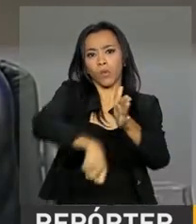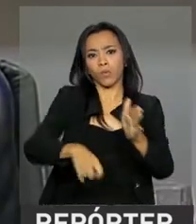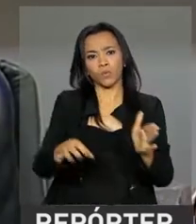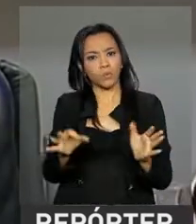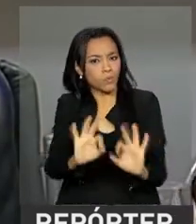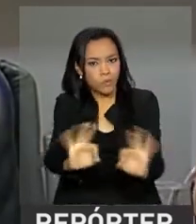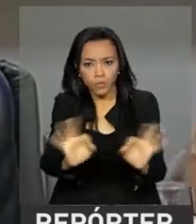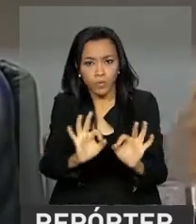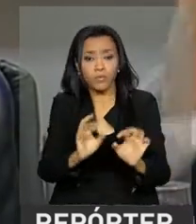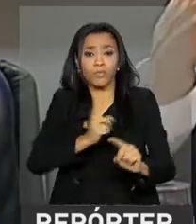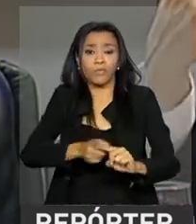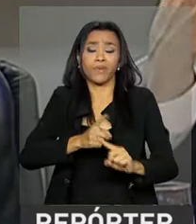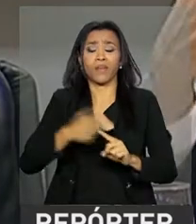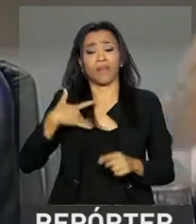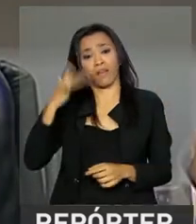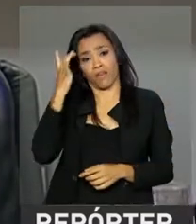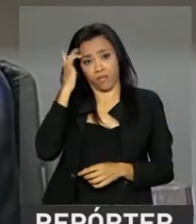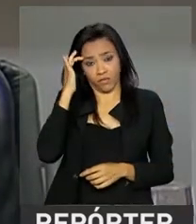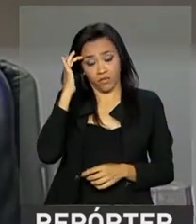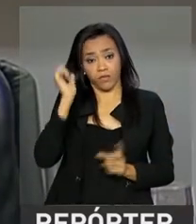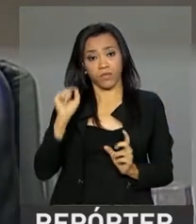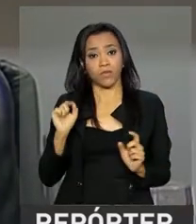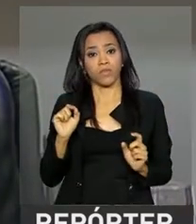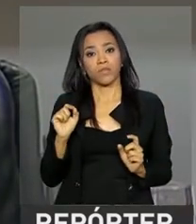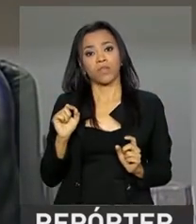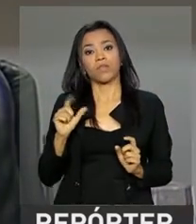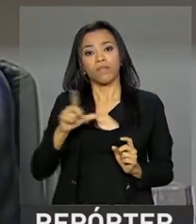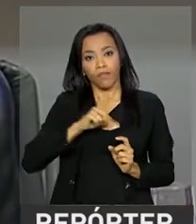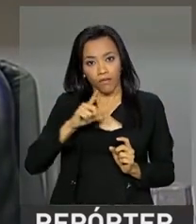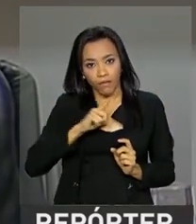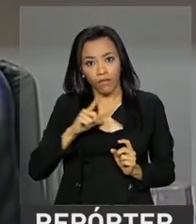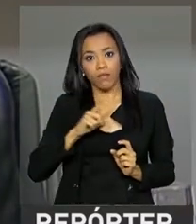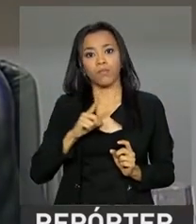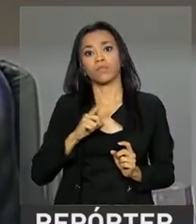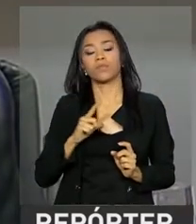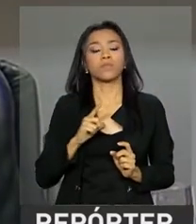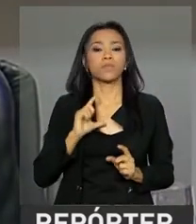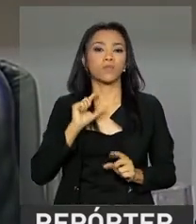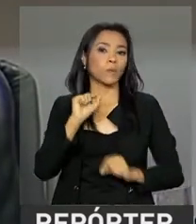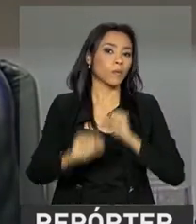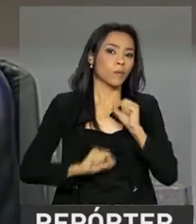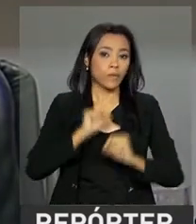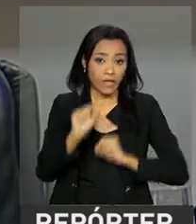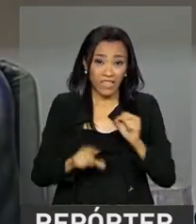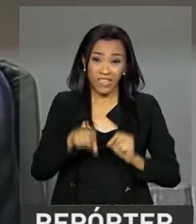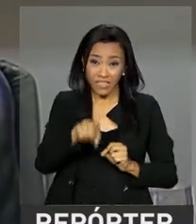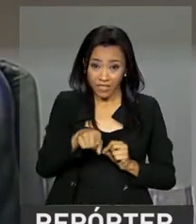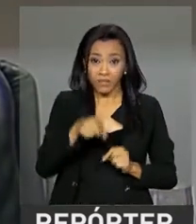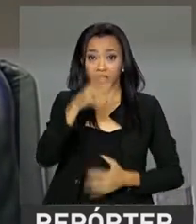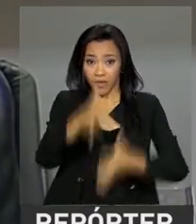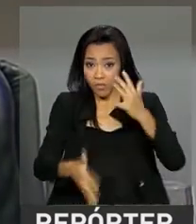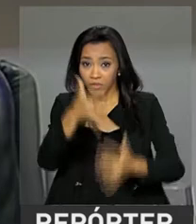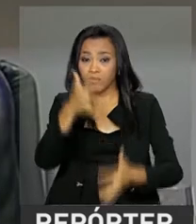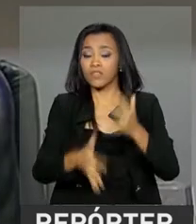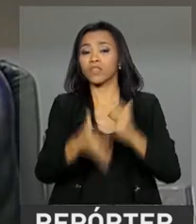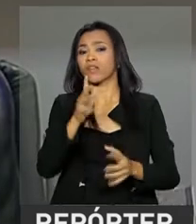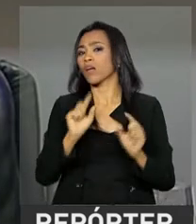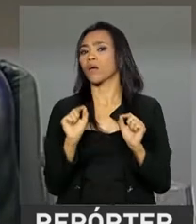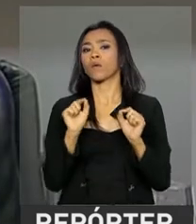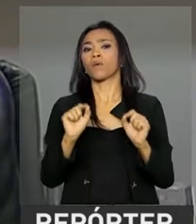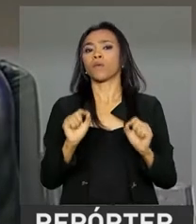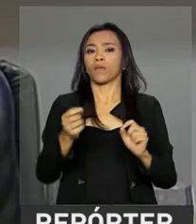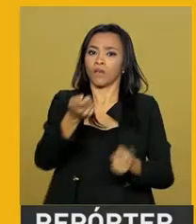porque julgamos como temos avaliado outras vezes que isso seria prejudicial à tomada do